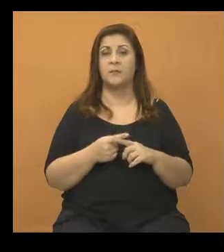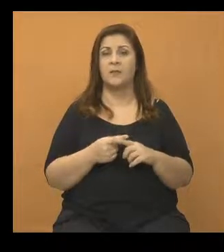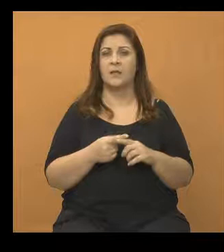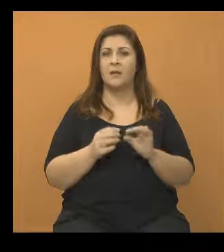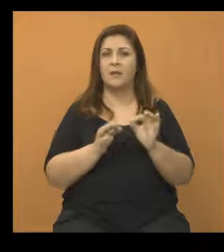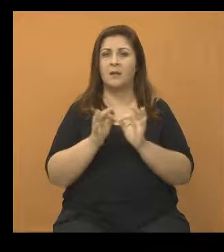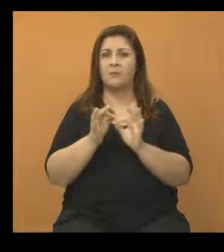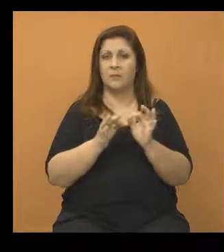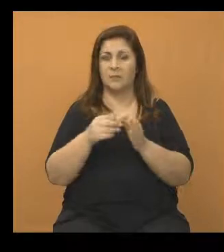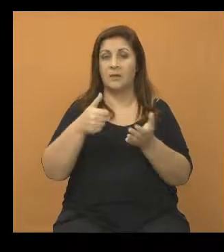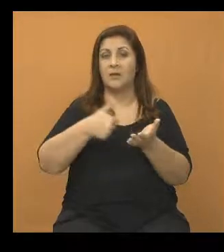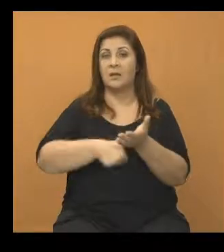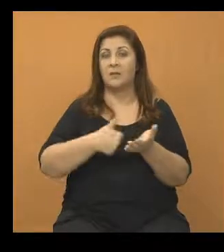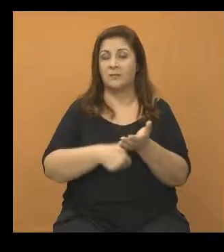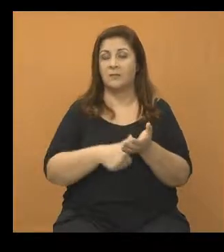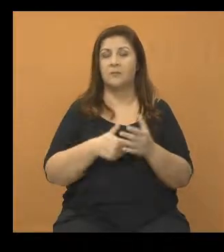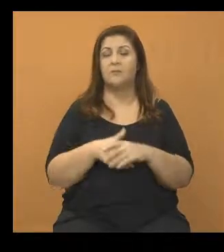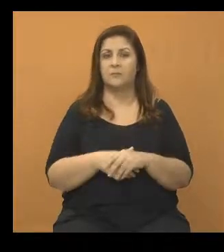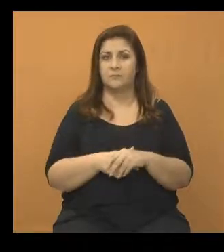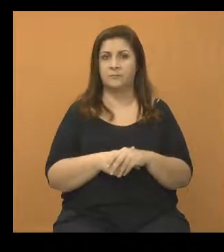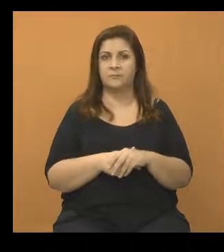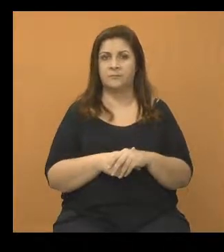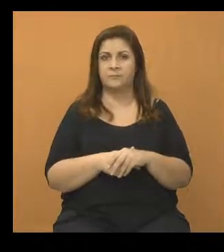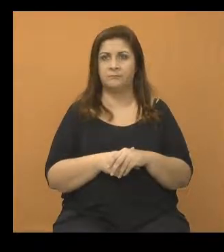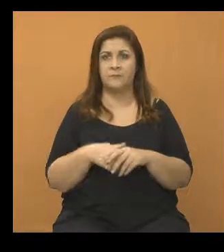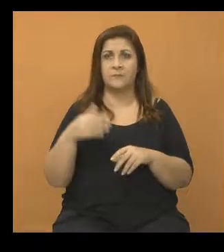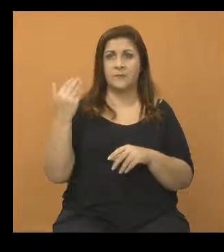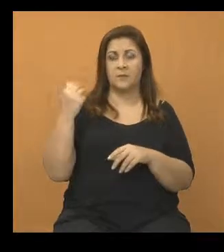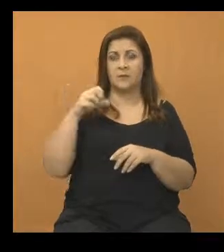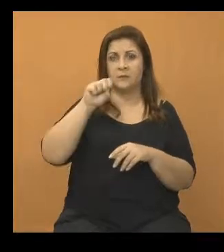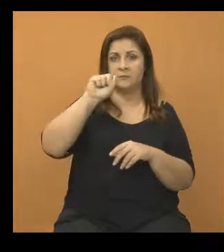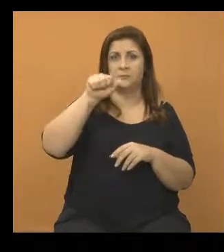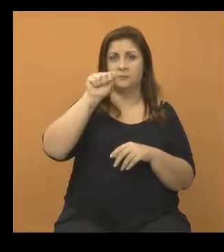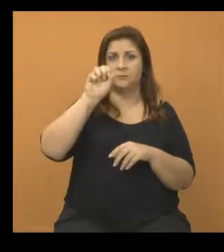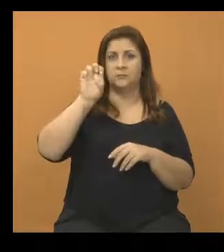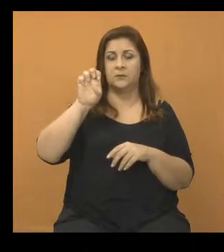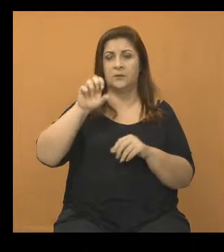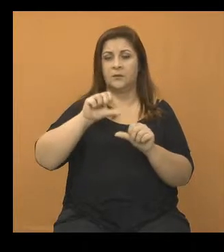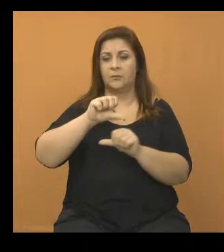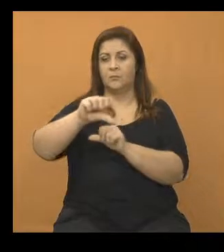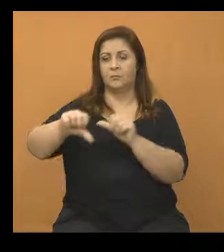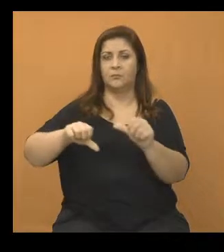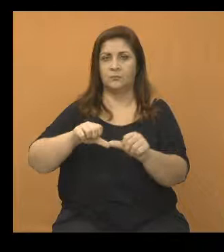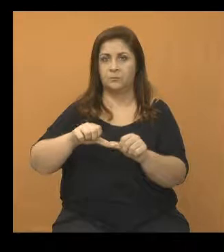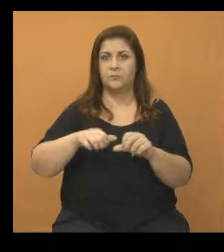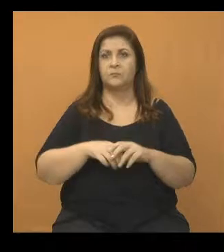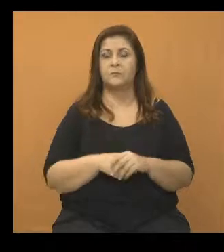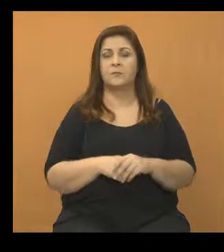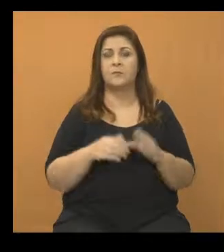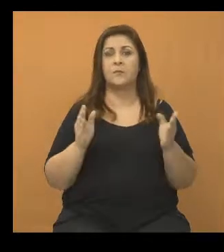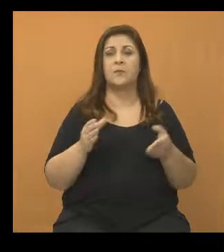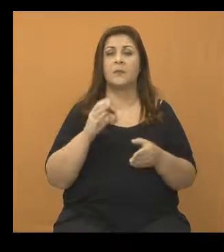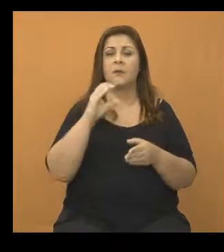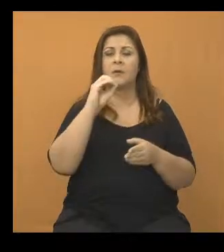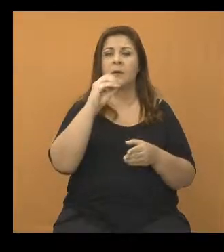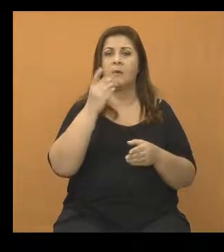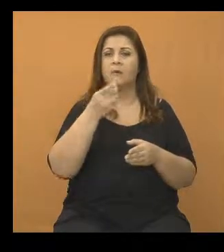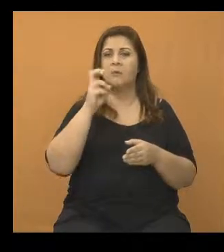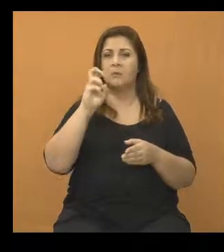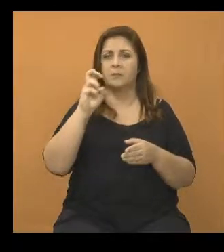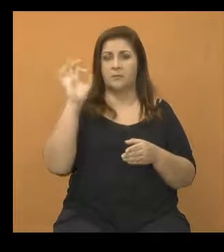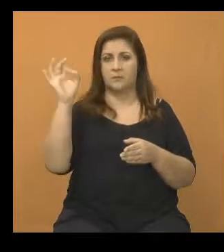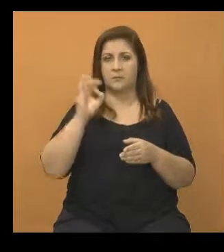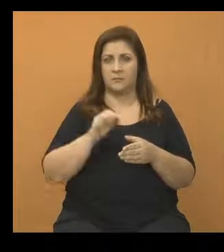2% da receita do SAI ia para a regulação. Depois mudou-se esse percentual, hoje é de 0,5% a 2%.